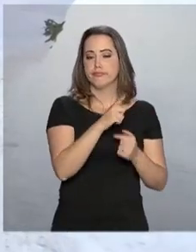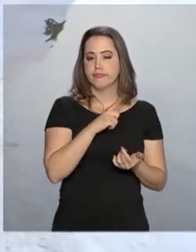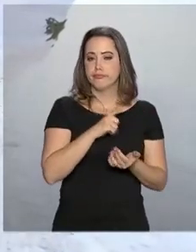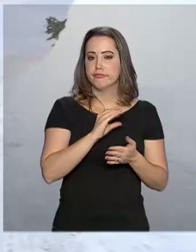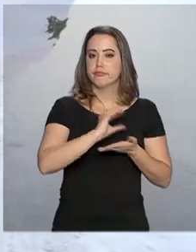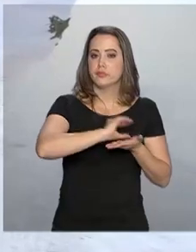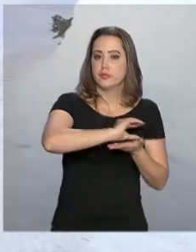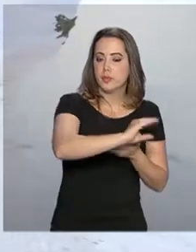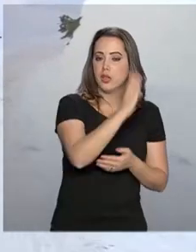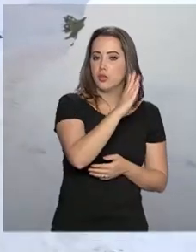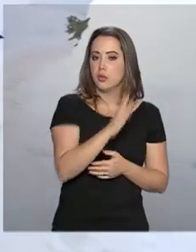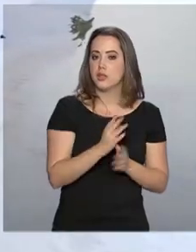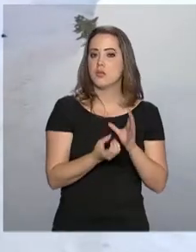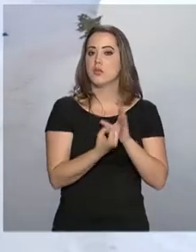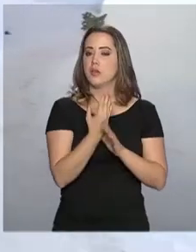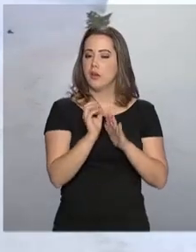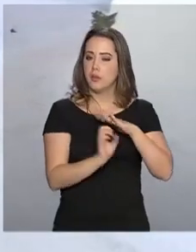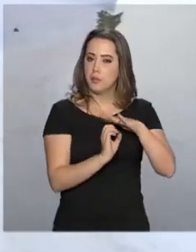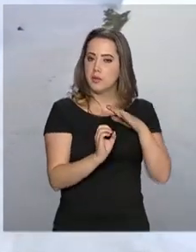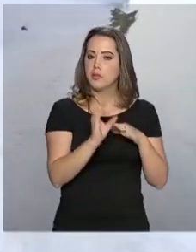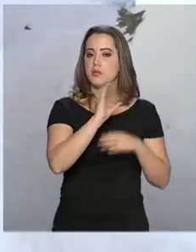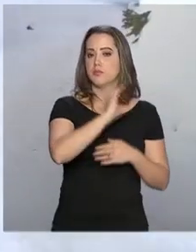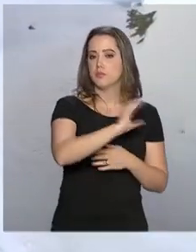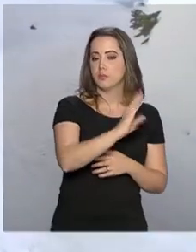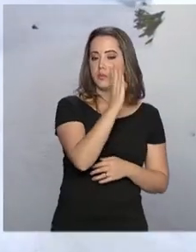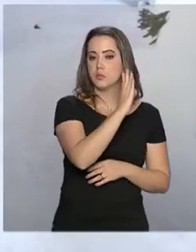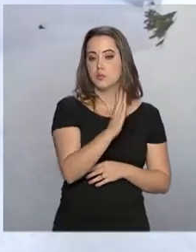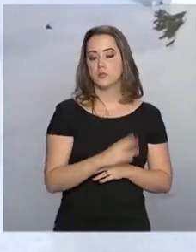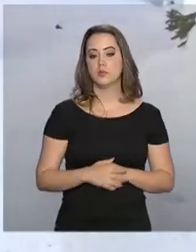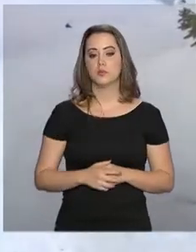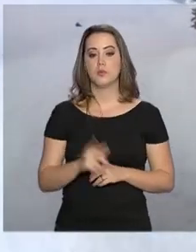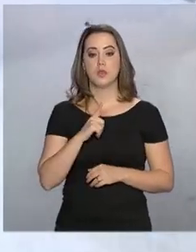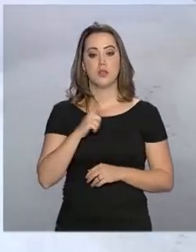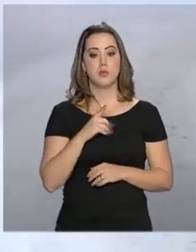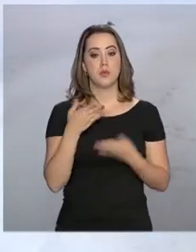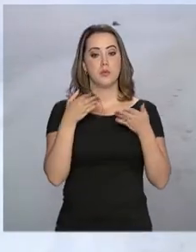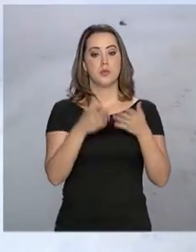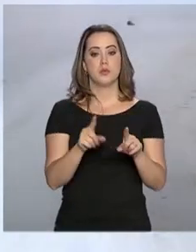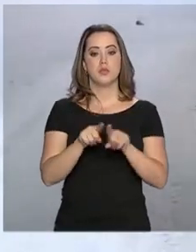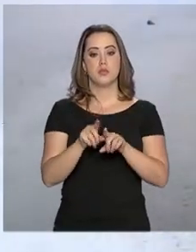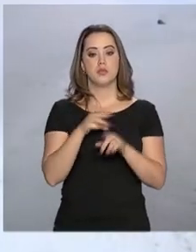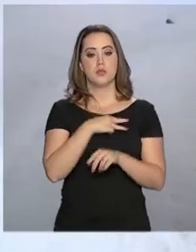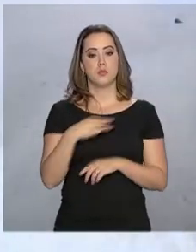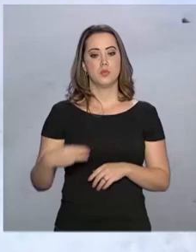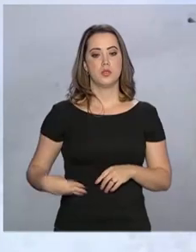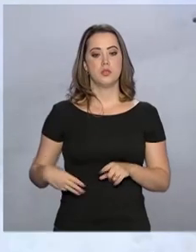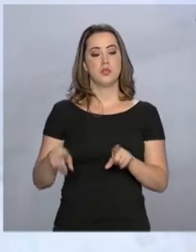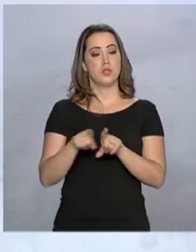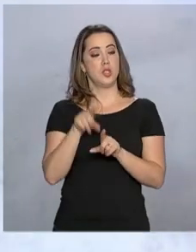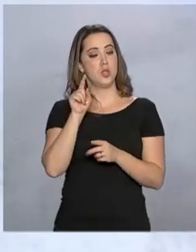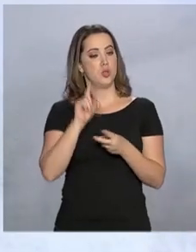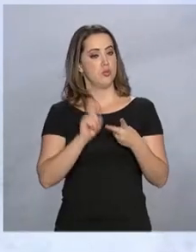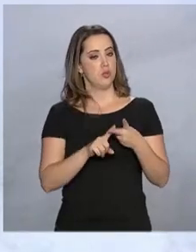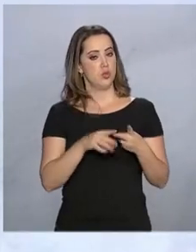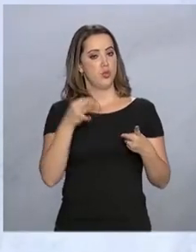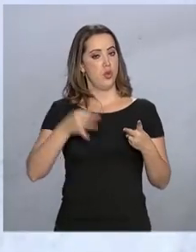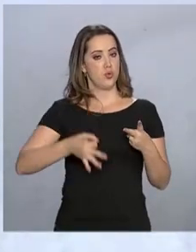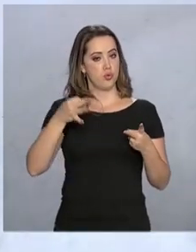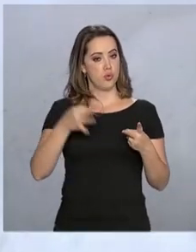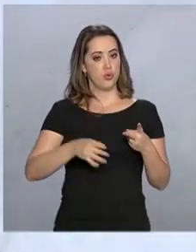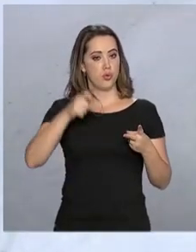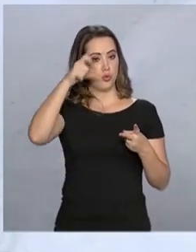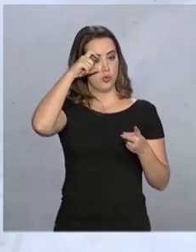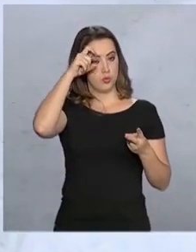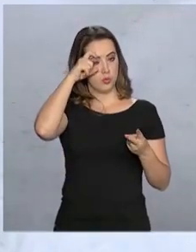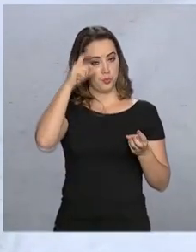jair bolsonaro a comitiva brasileira conta com as presenças de integrantes de ministros como o da economia paulo guedes da justiça e segurança